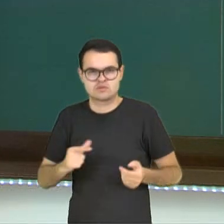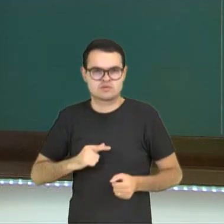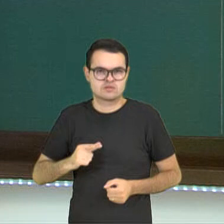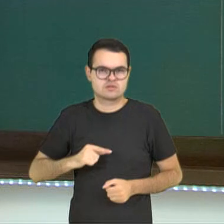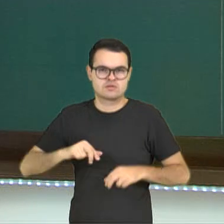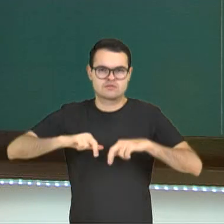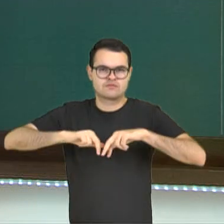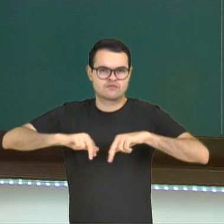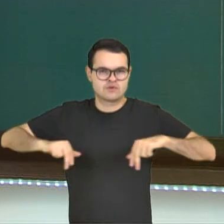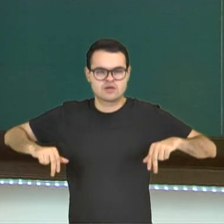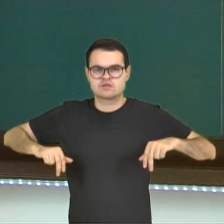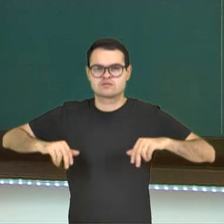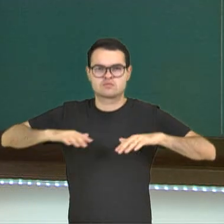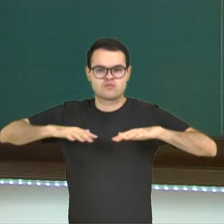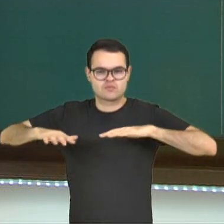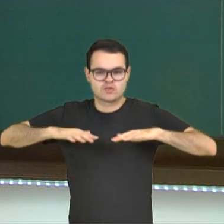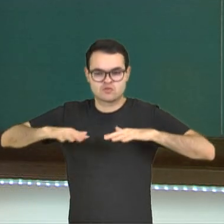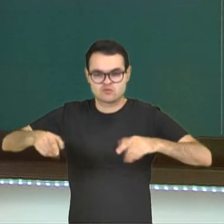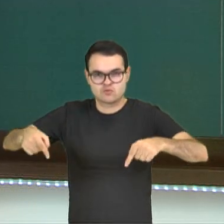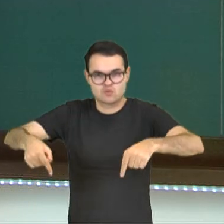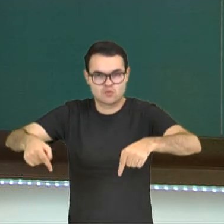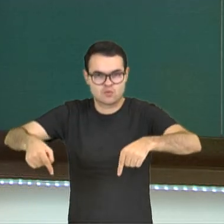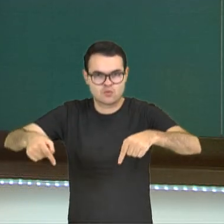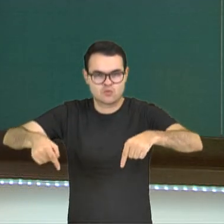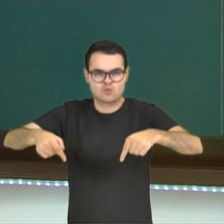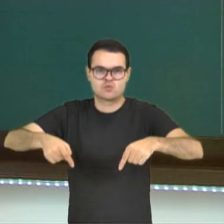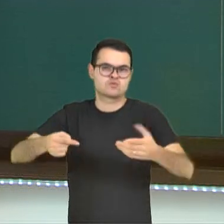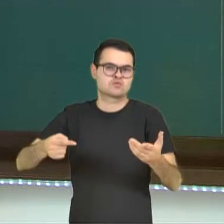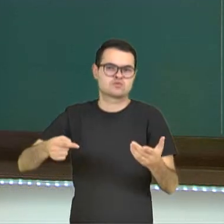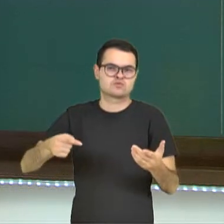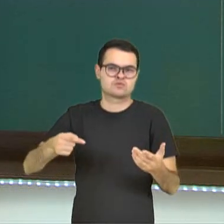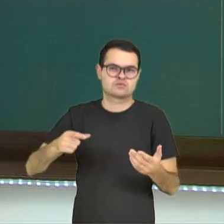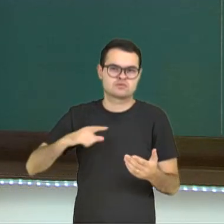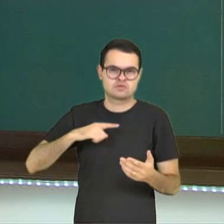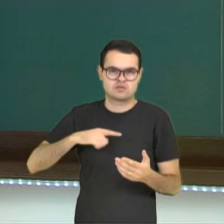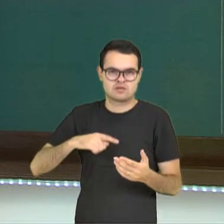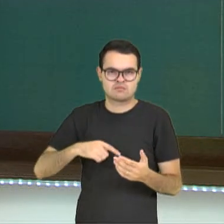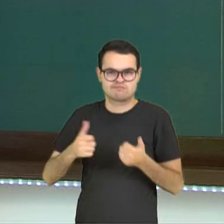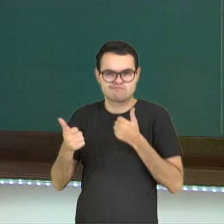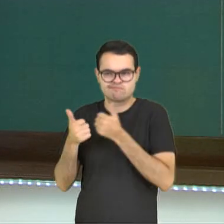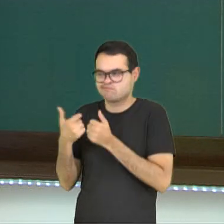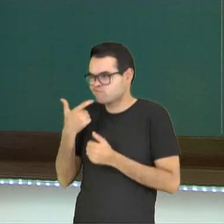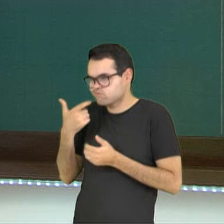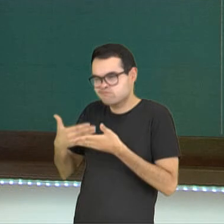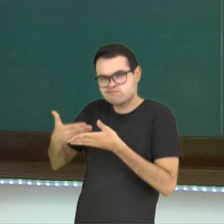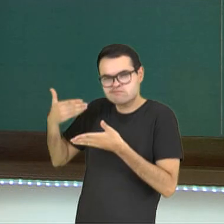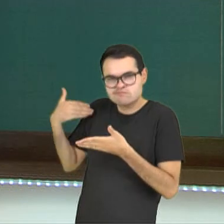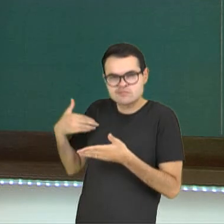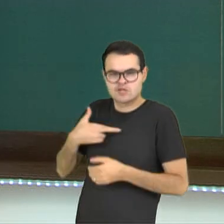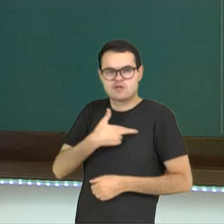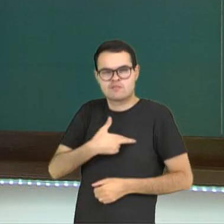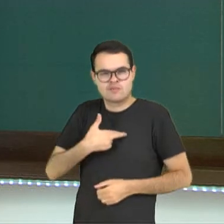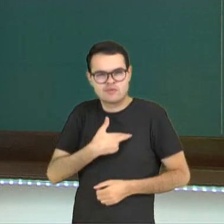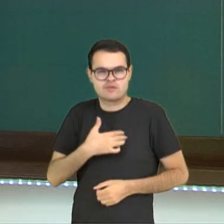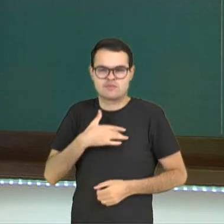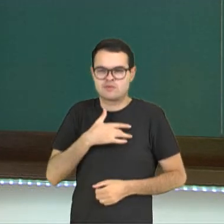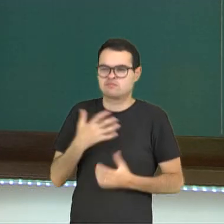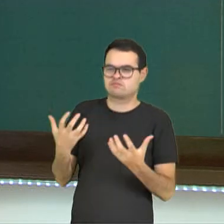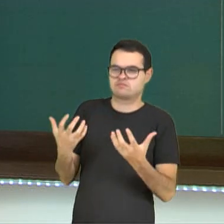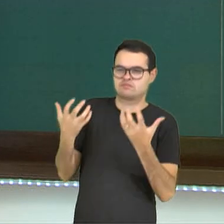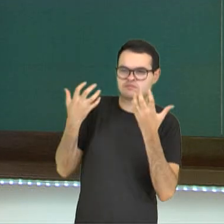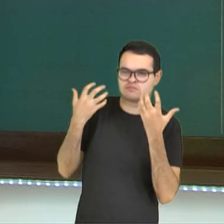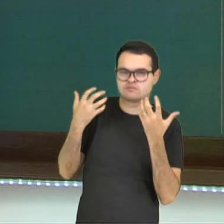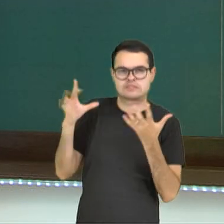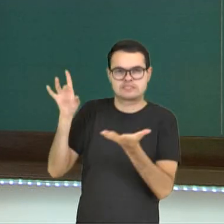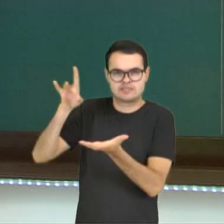que a gente passa pelos movimentos contemporâneos, neoclassicismo, romantismo, realismo, impressionismo,